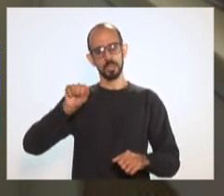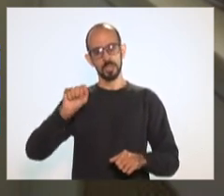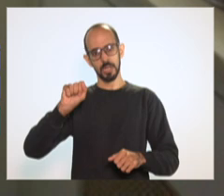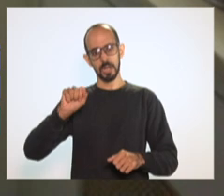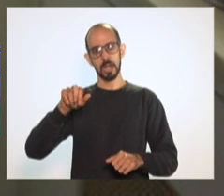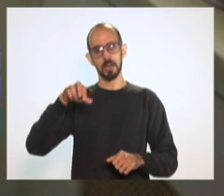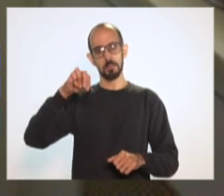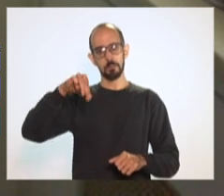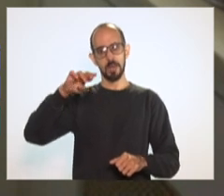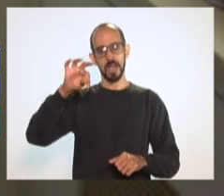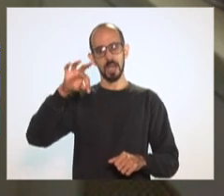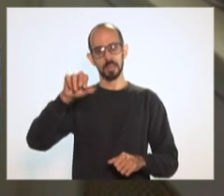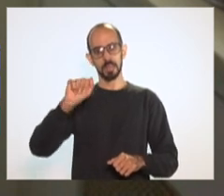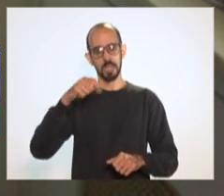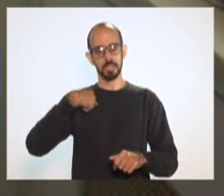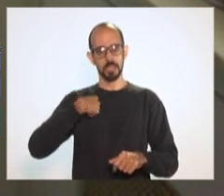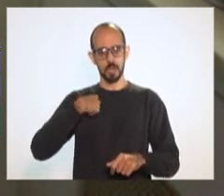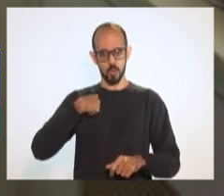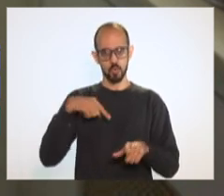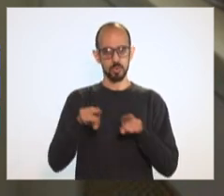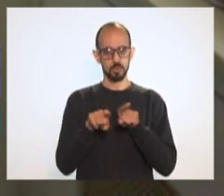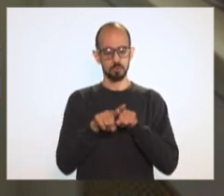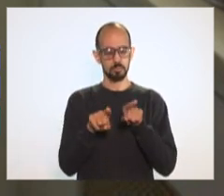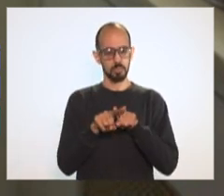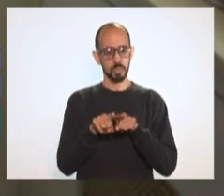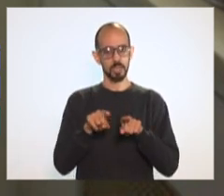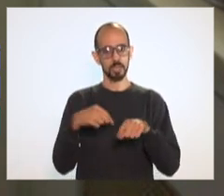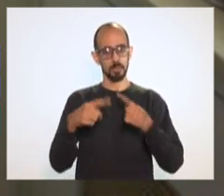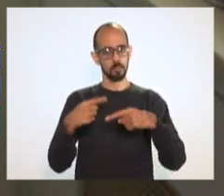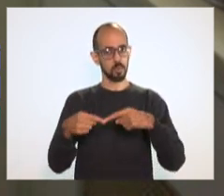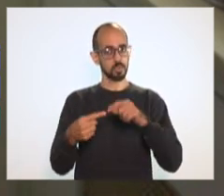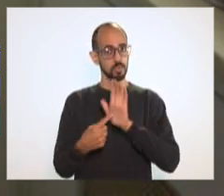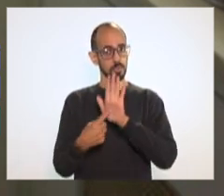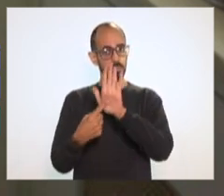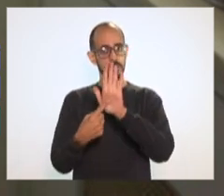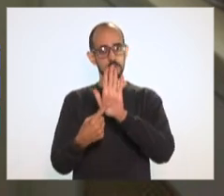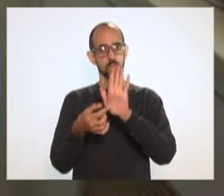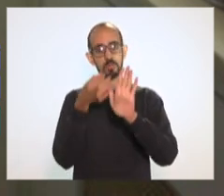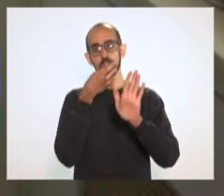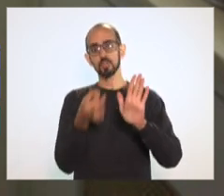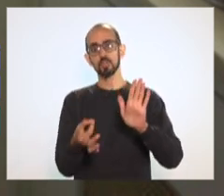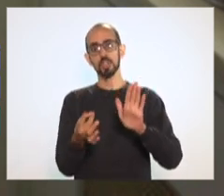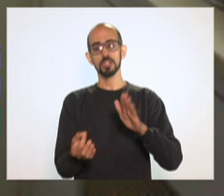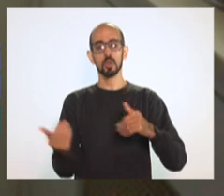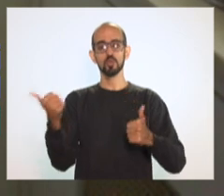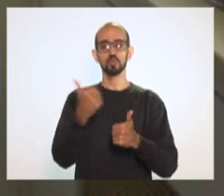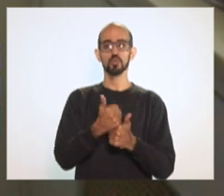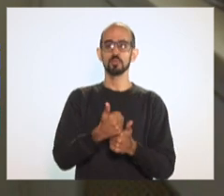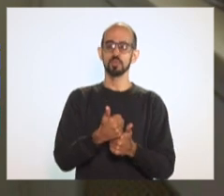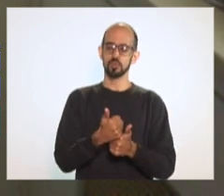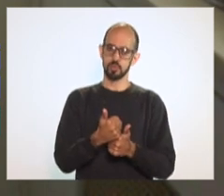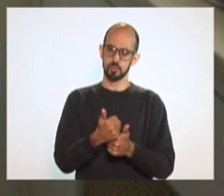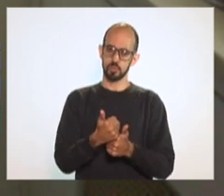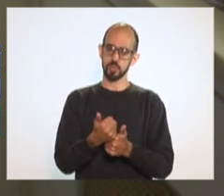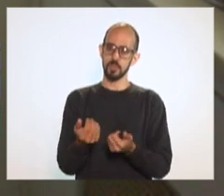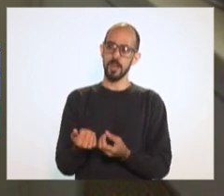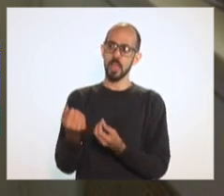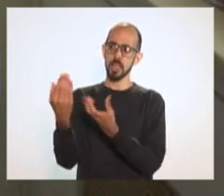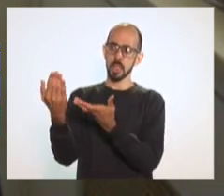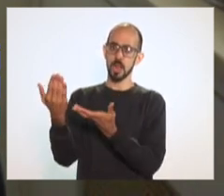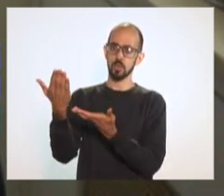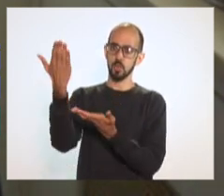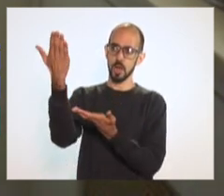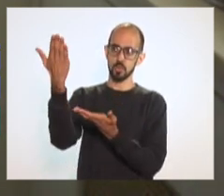E depois nós apresentamos uma sugestão de substitutivo, tanto a vossa excelência,